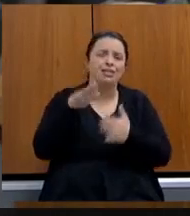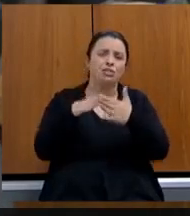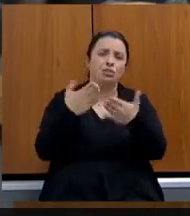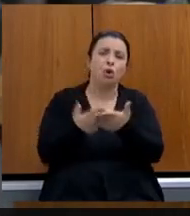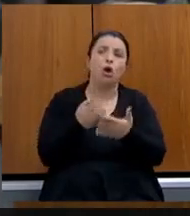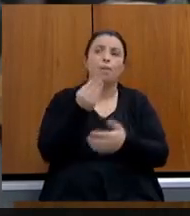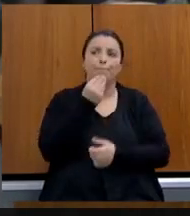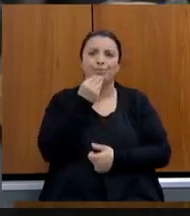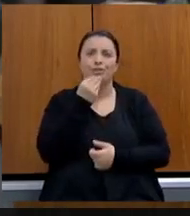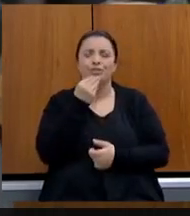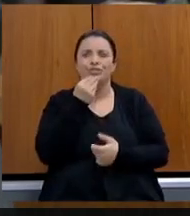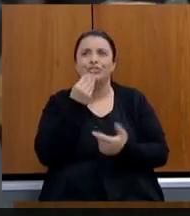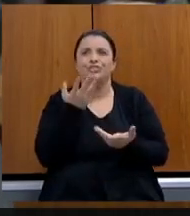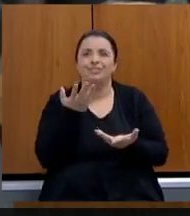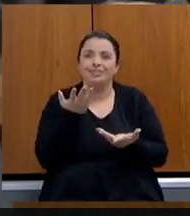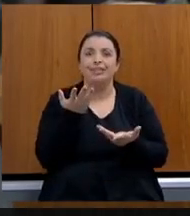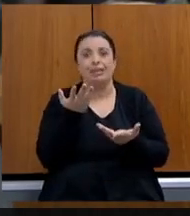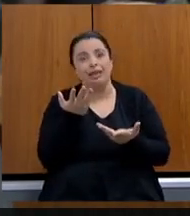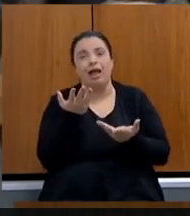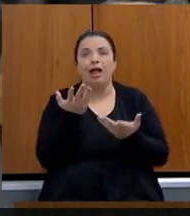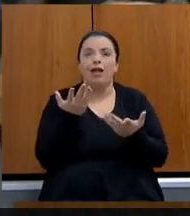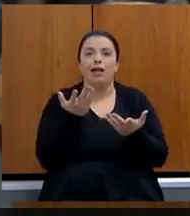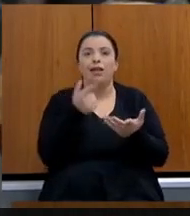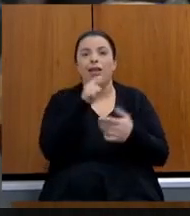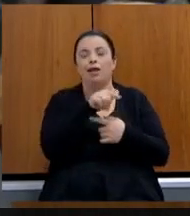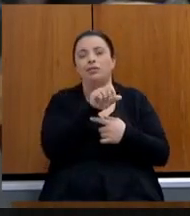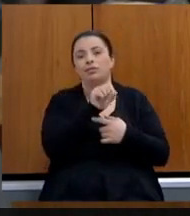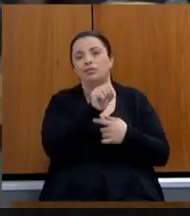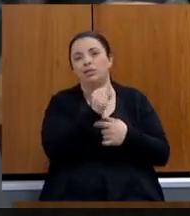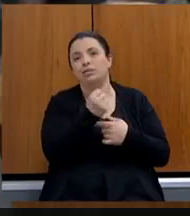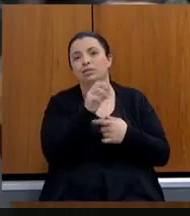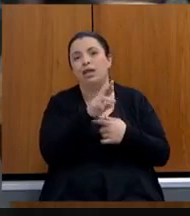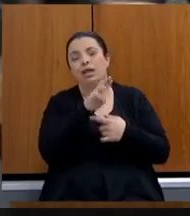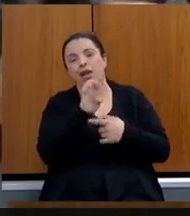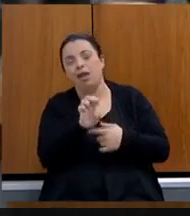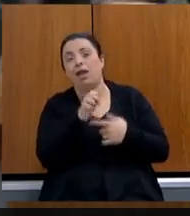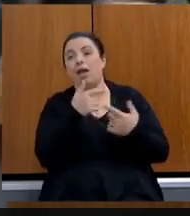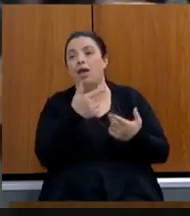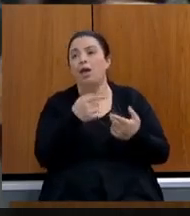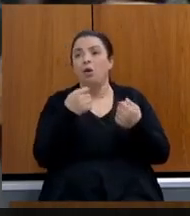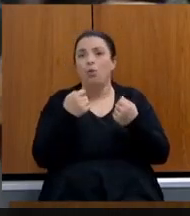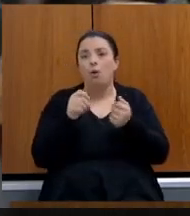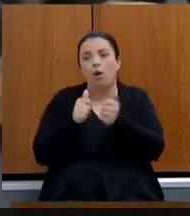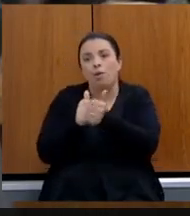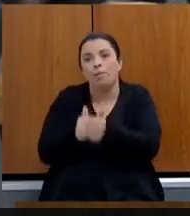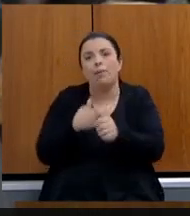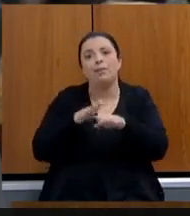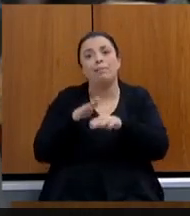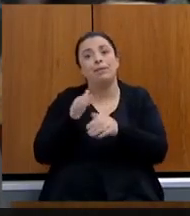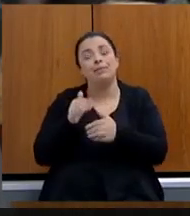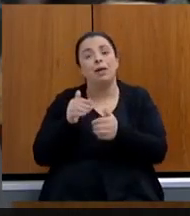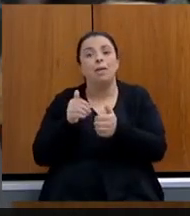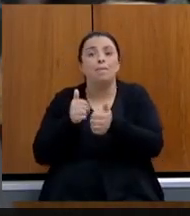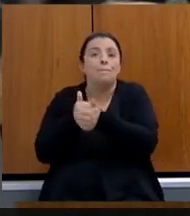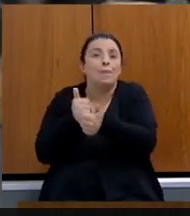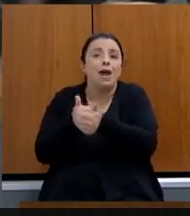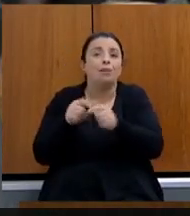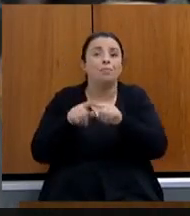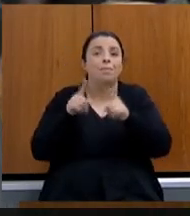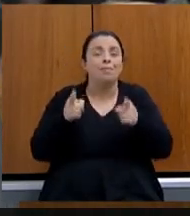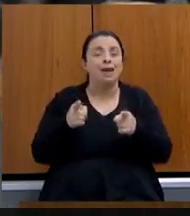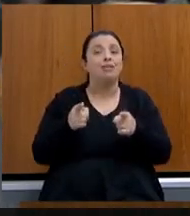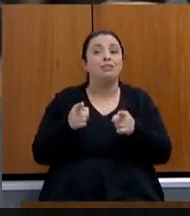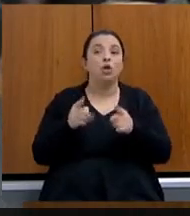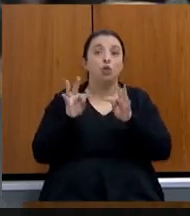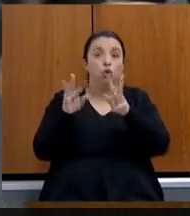poderíamos ter tido né no âmbito da Superintendência Regional de ensino acompanhamento mais próximo da direção da escola mas o que eu posso lhe dizer é